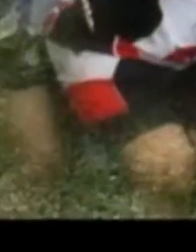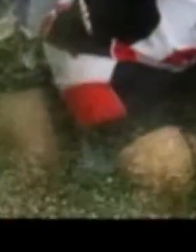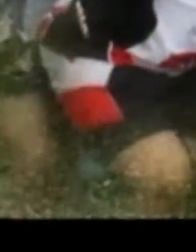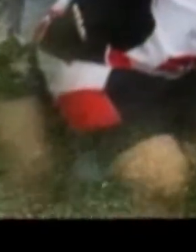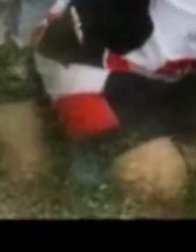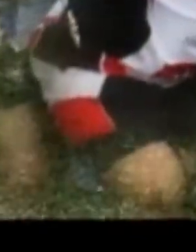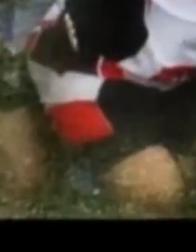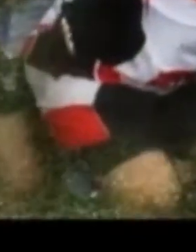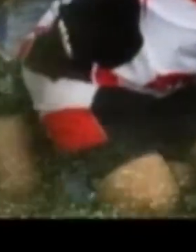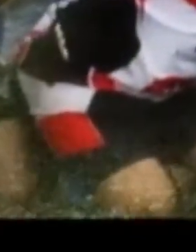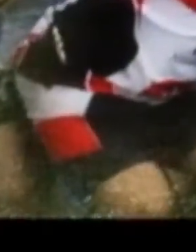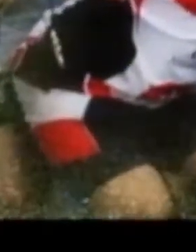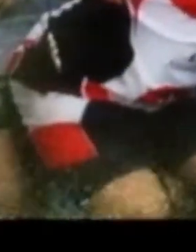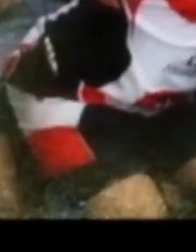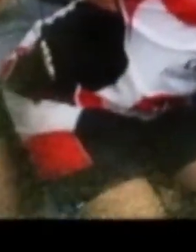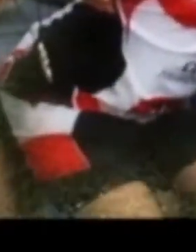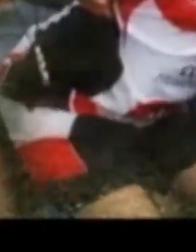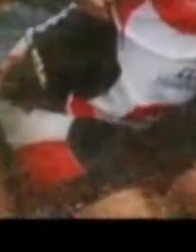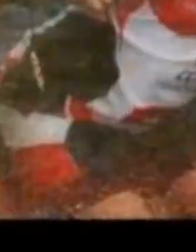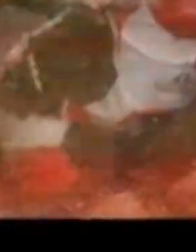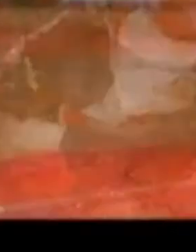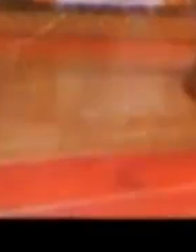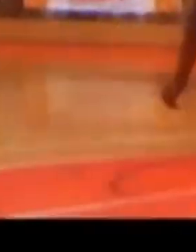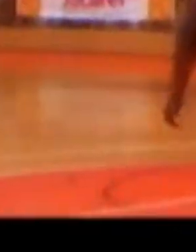Original, proceda a leitura de um trecho da Bíblia.